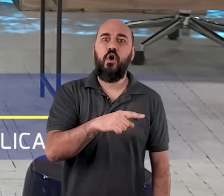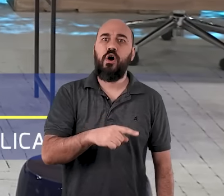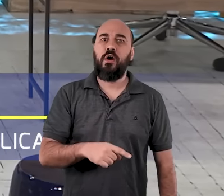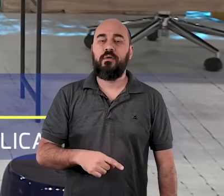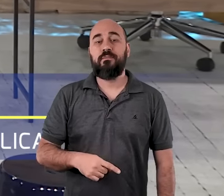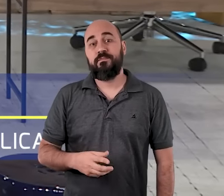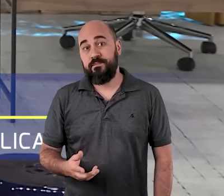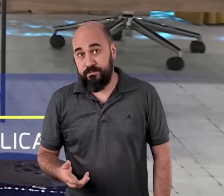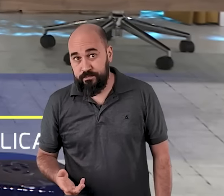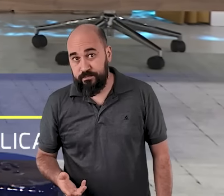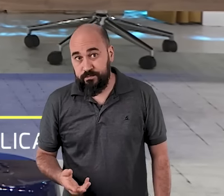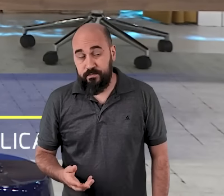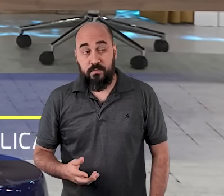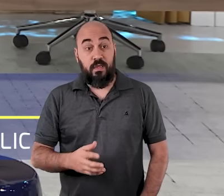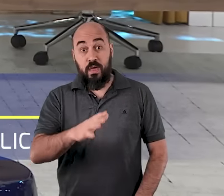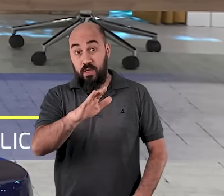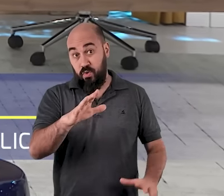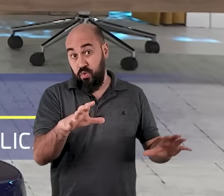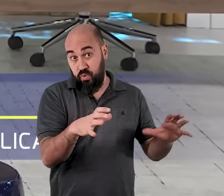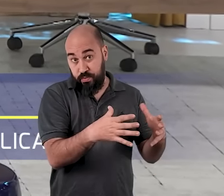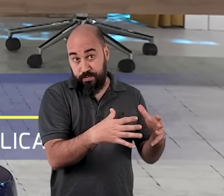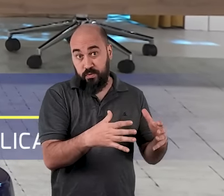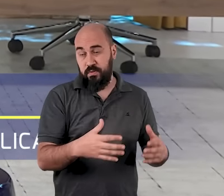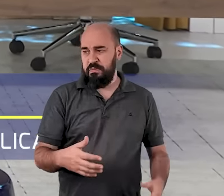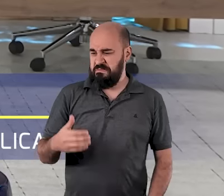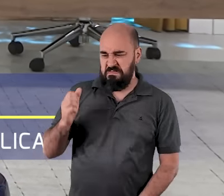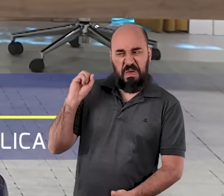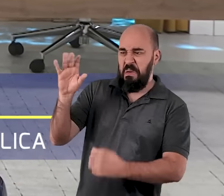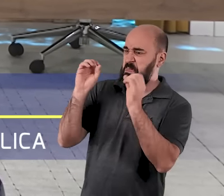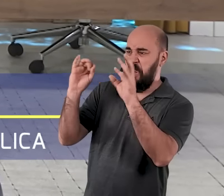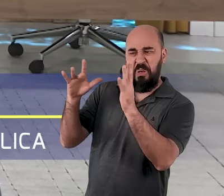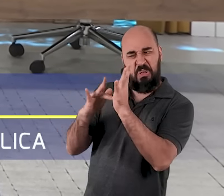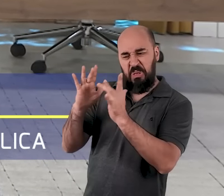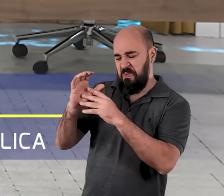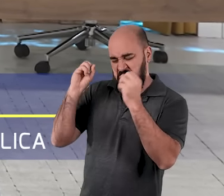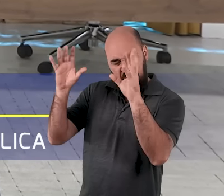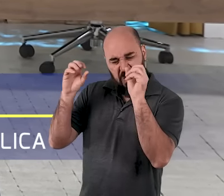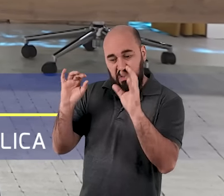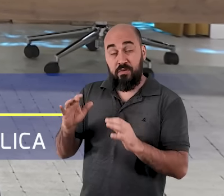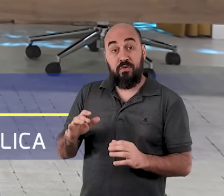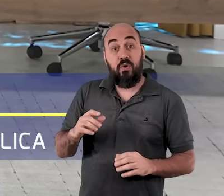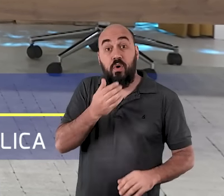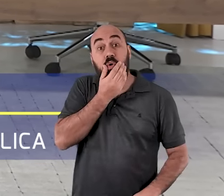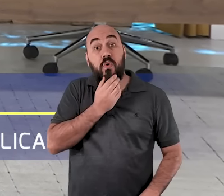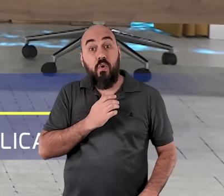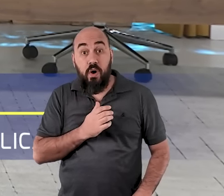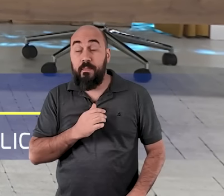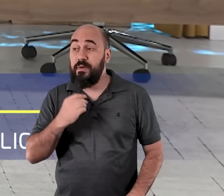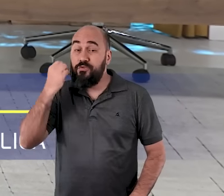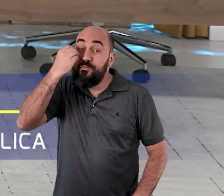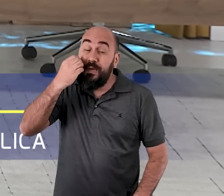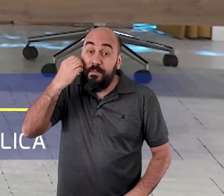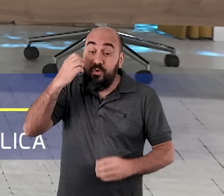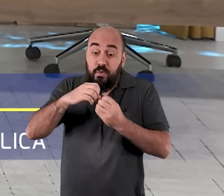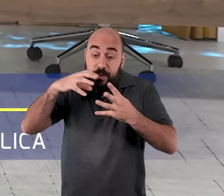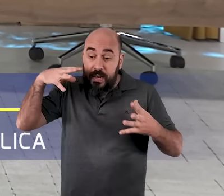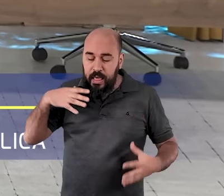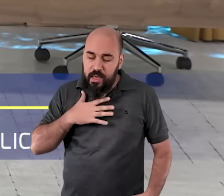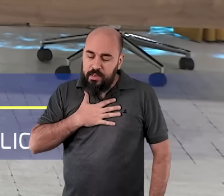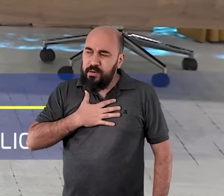que Cristo se retire do meio deles. O outro que experimentou o milagre, ele quer seguir com